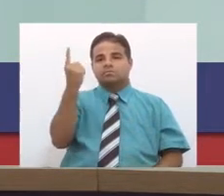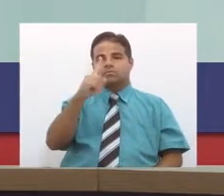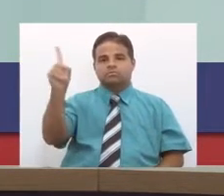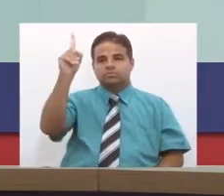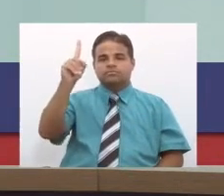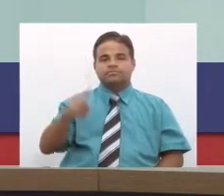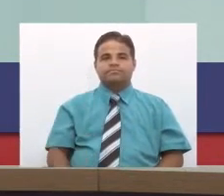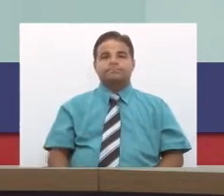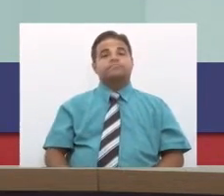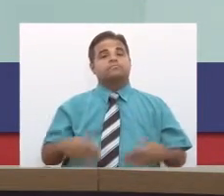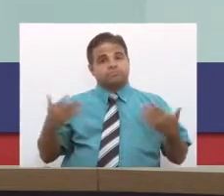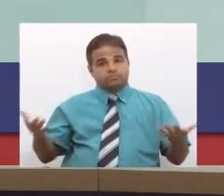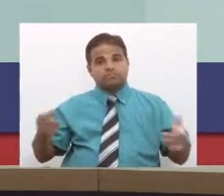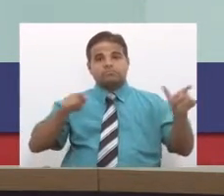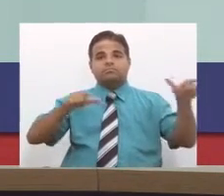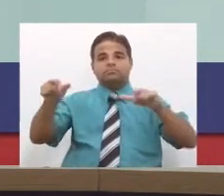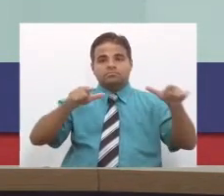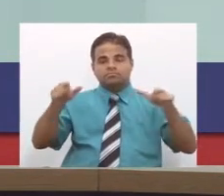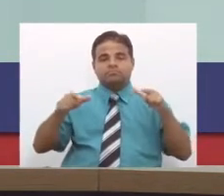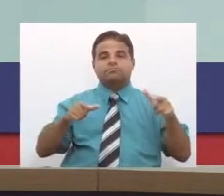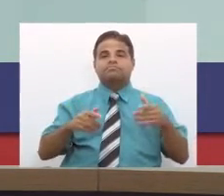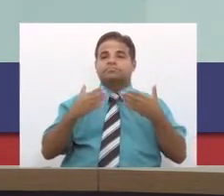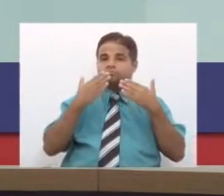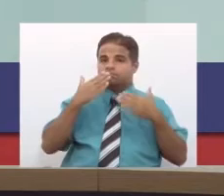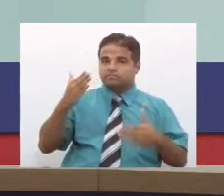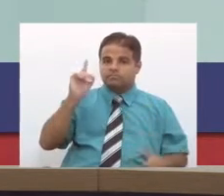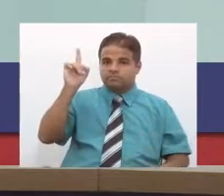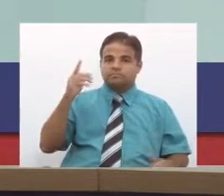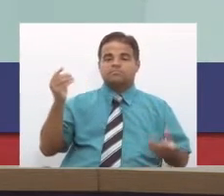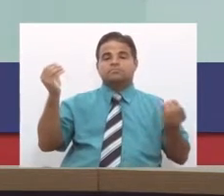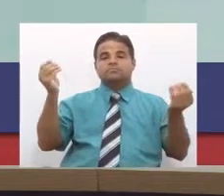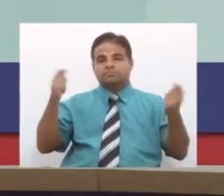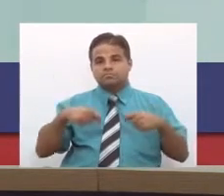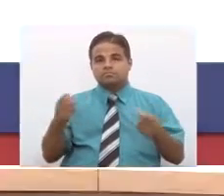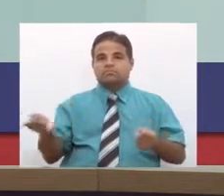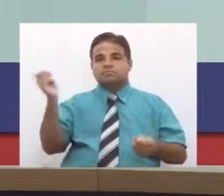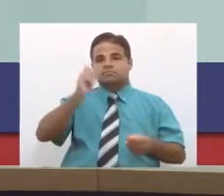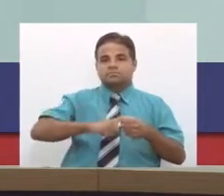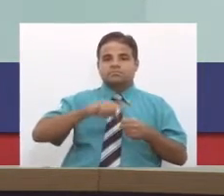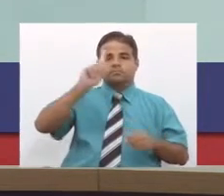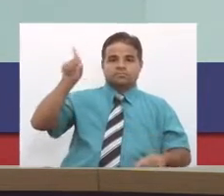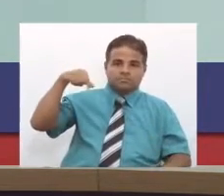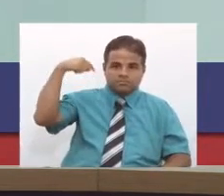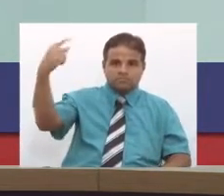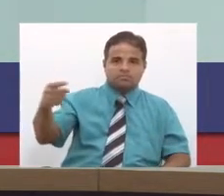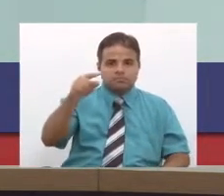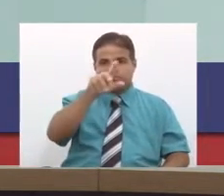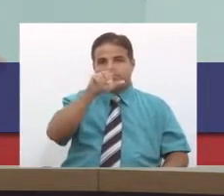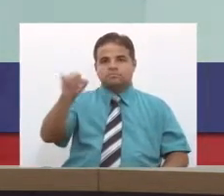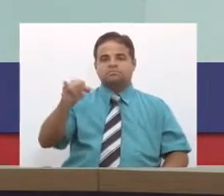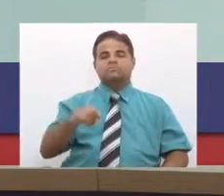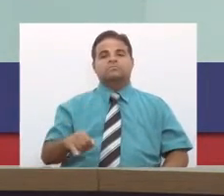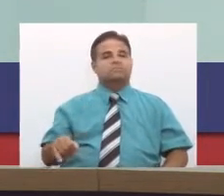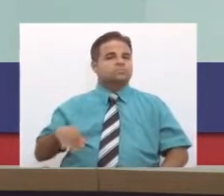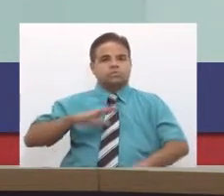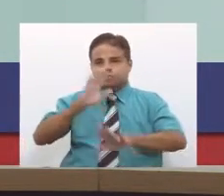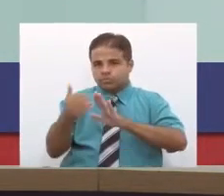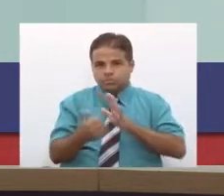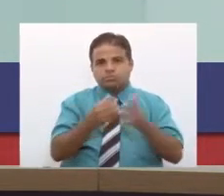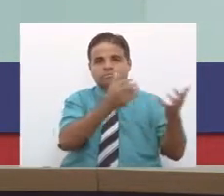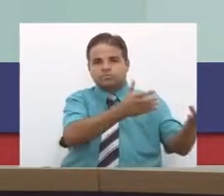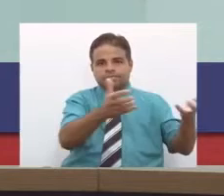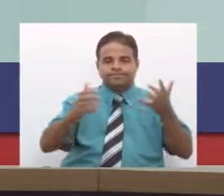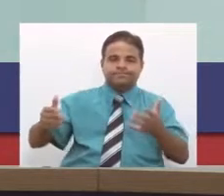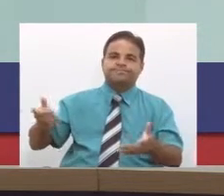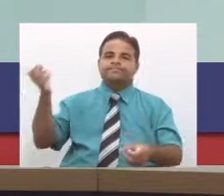e estou trabalhando, pedindo a Deus que possa retornar na próxima legislatura, como todos farão isso,